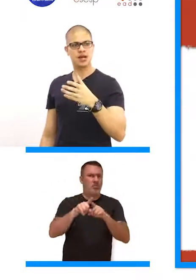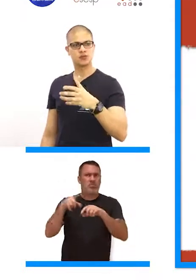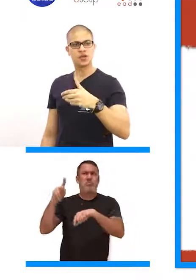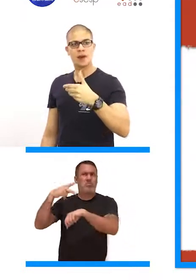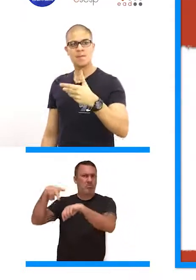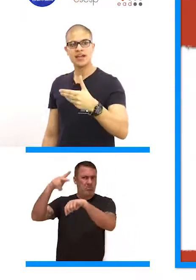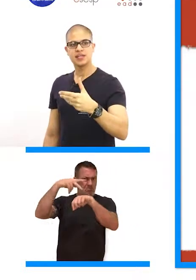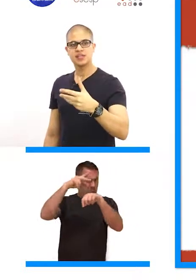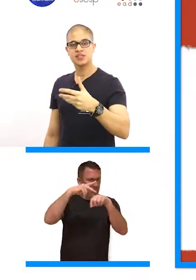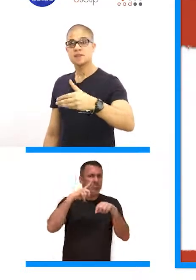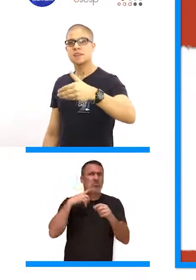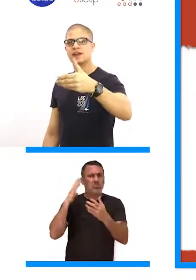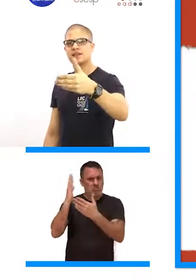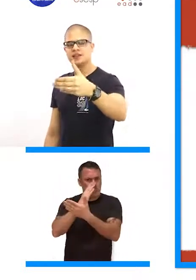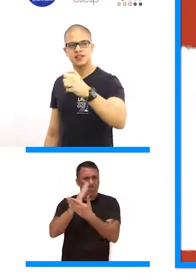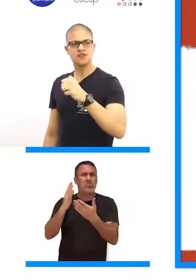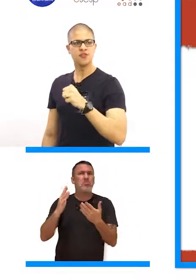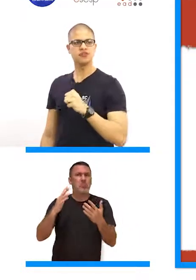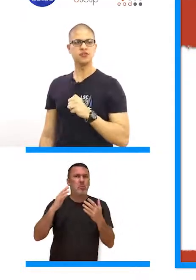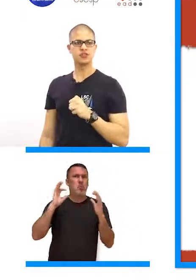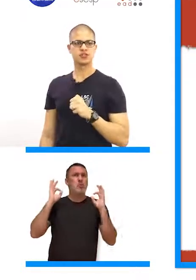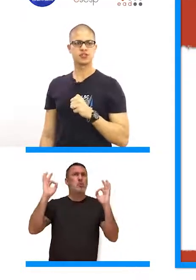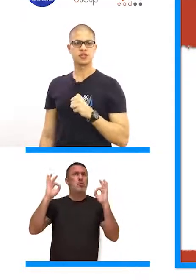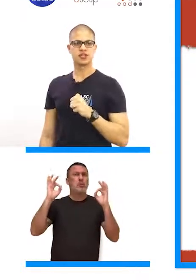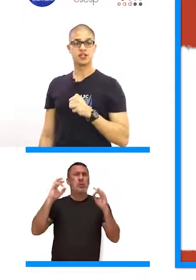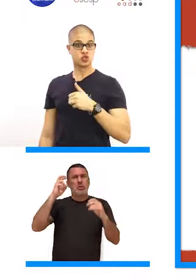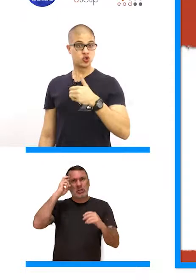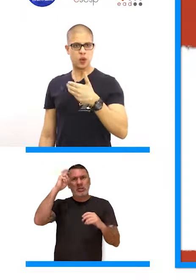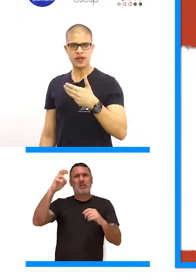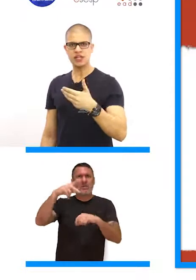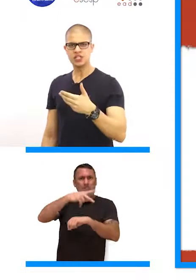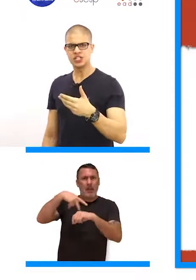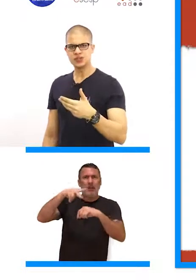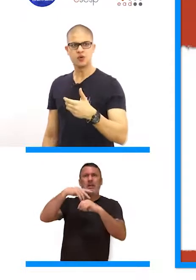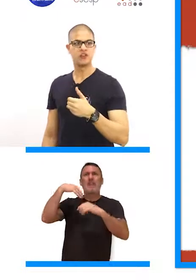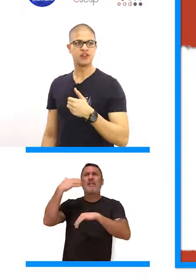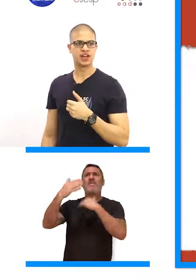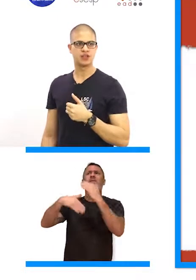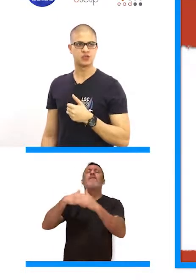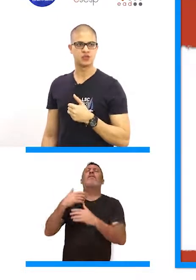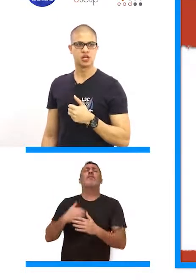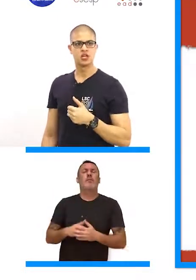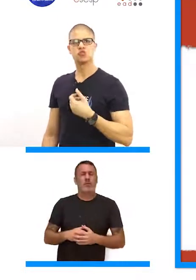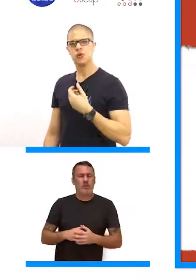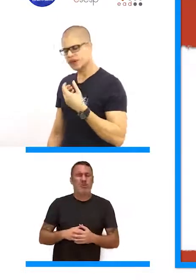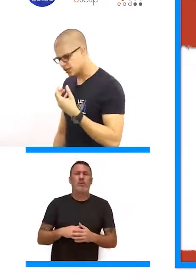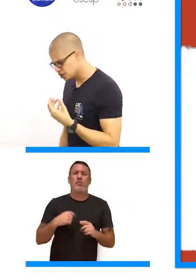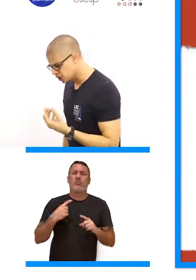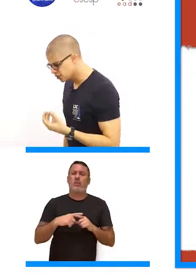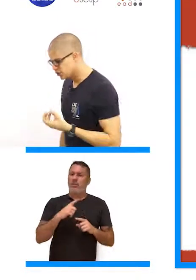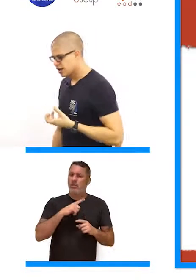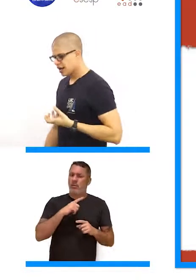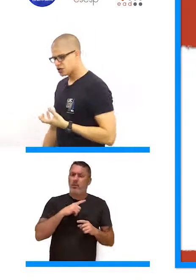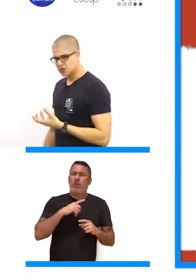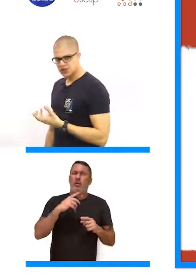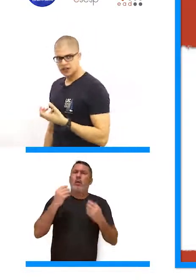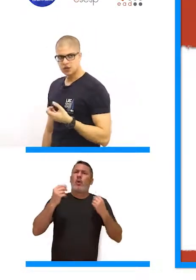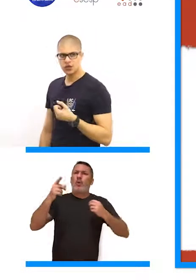nos chamados países desenvolvidos. Surpreendido governos,